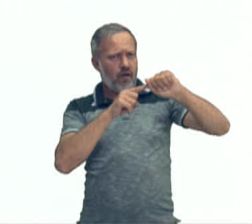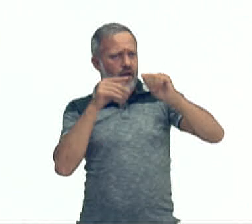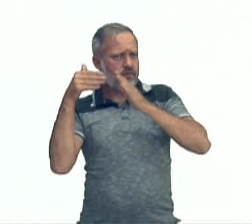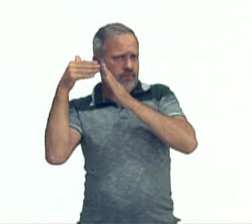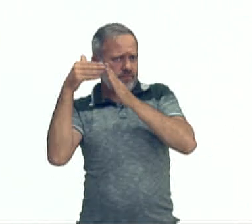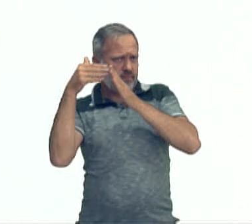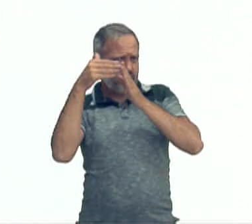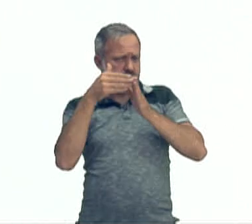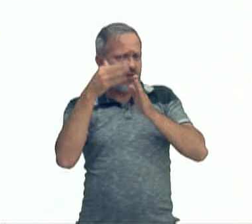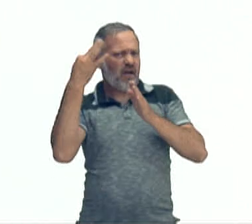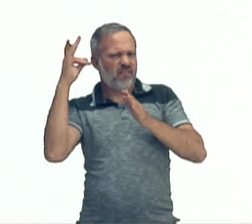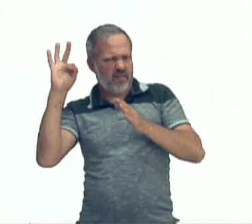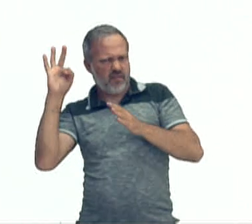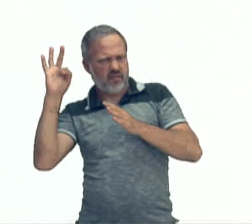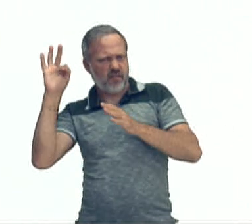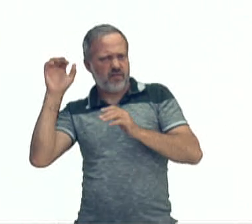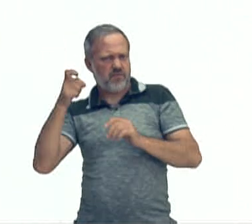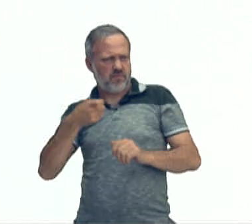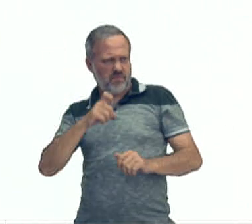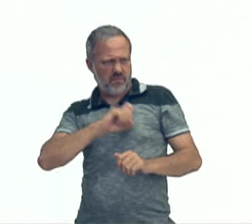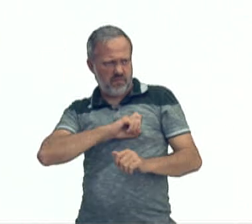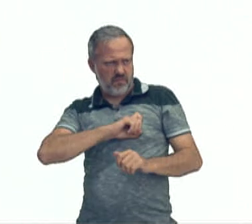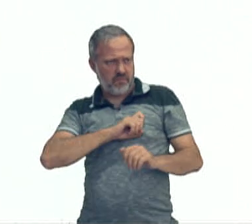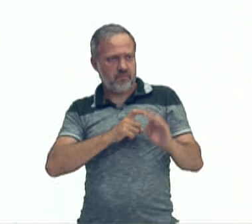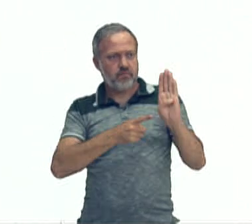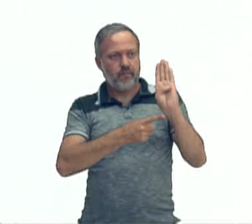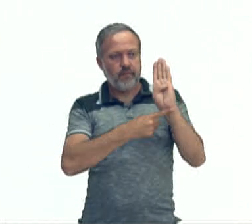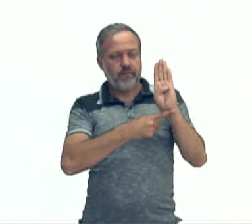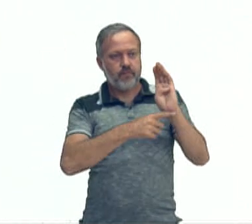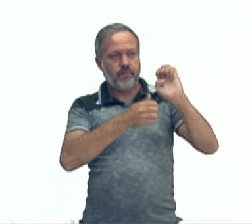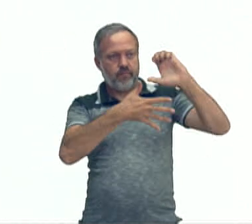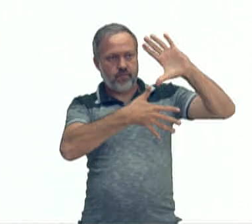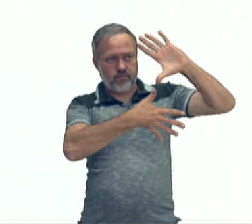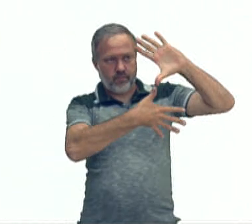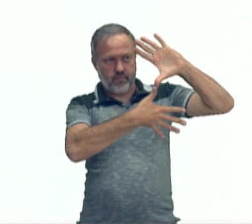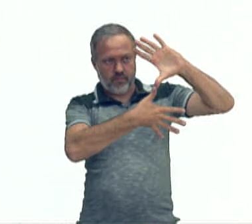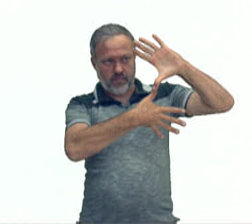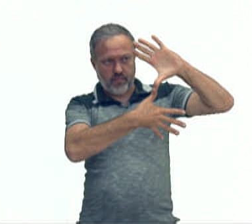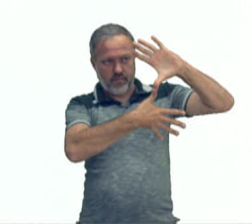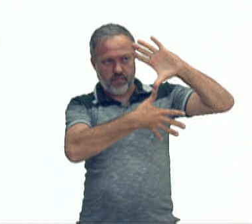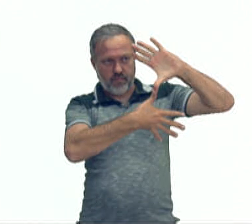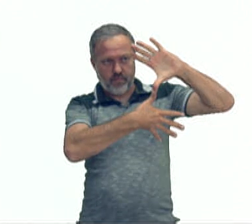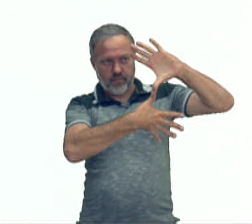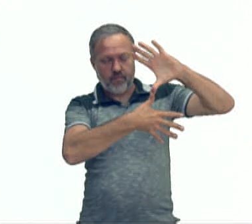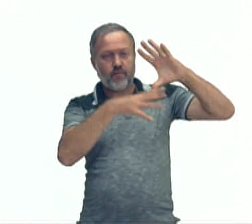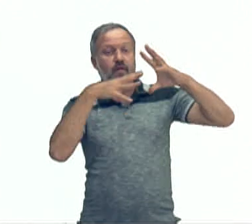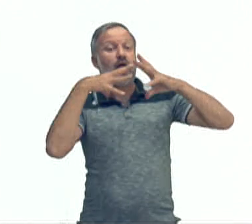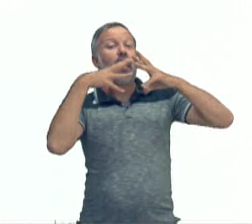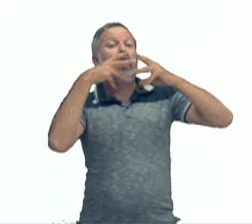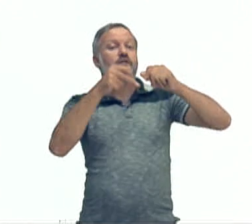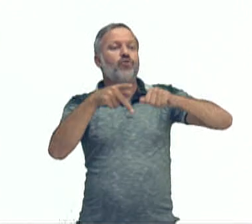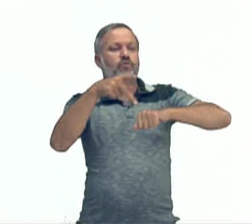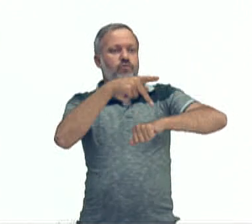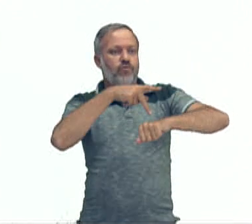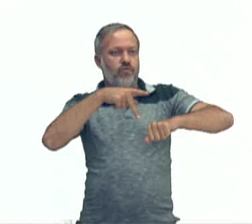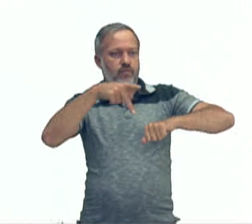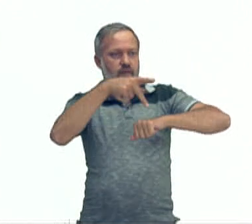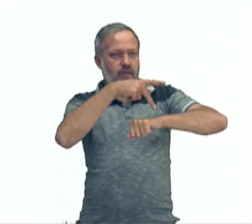Letra B. A América Latina são todos os países colonizados pelos espanhóis e